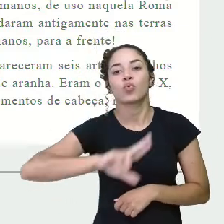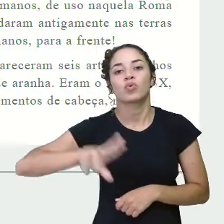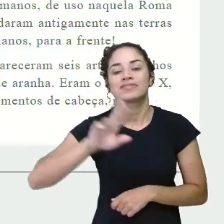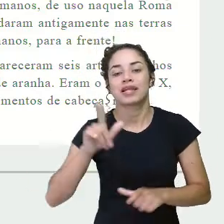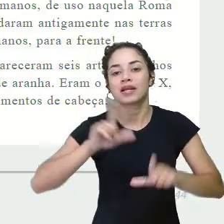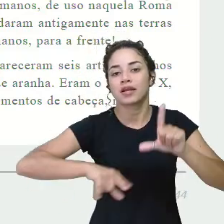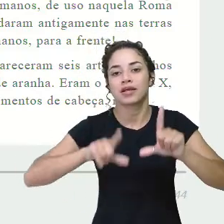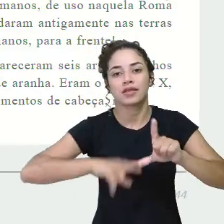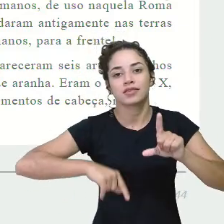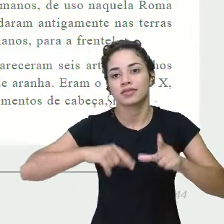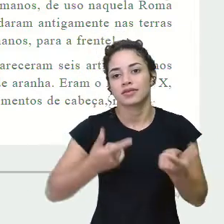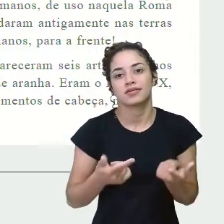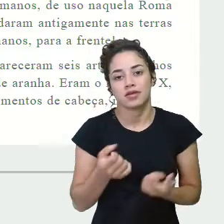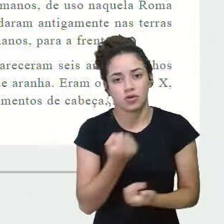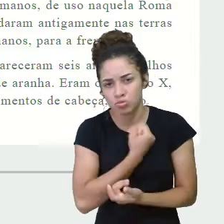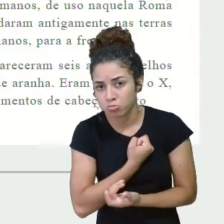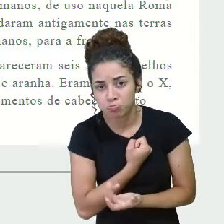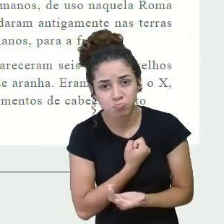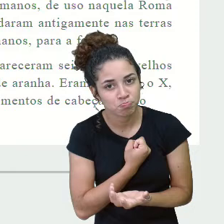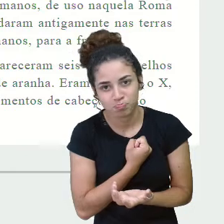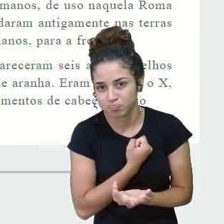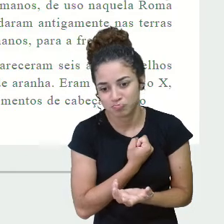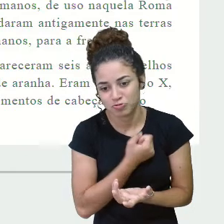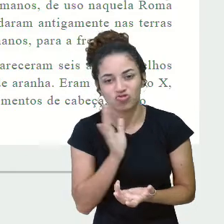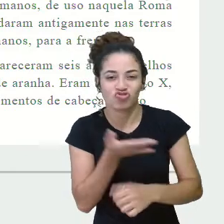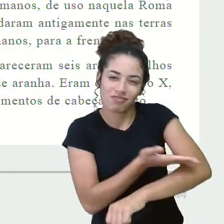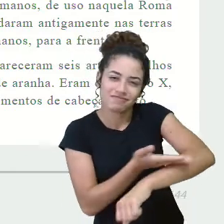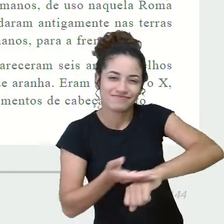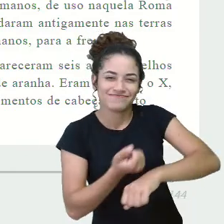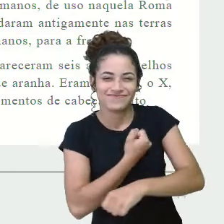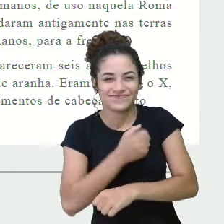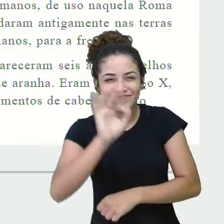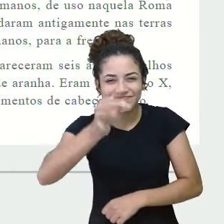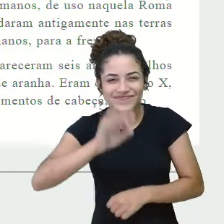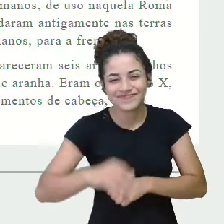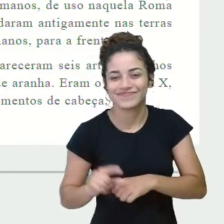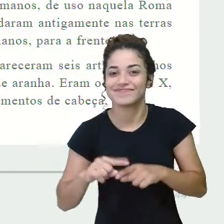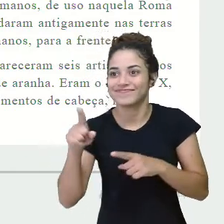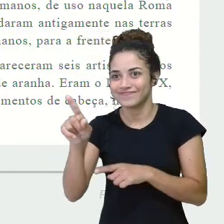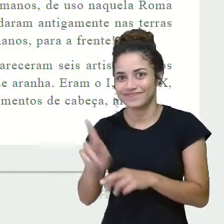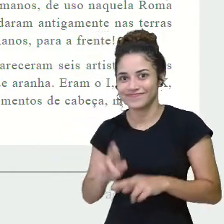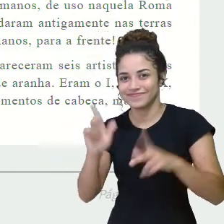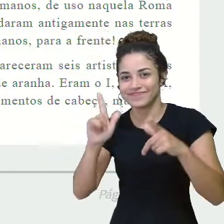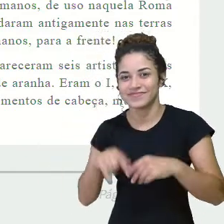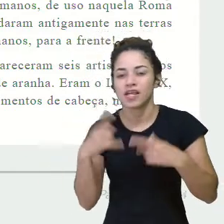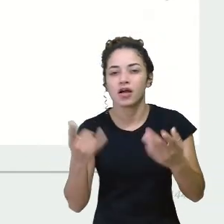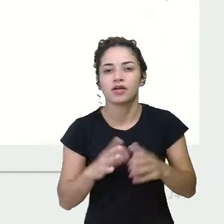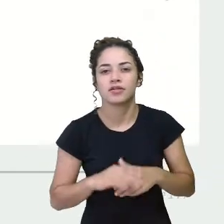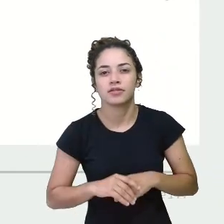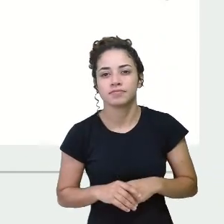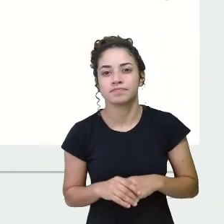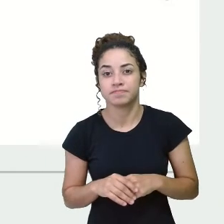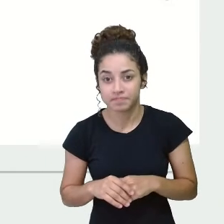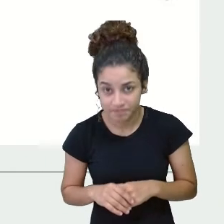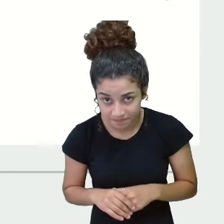vez de usar os algarismos que nós temos o costume de usar. Fizeram uns comprimentos de cabeça